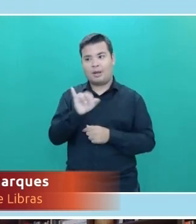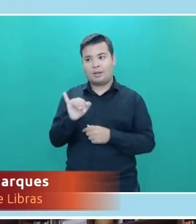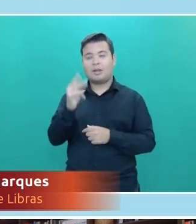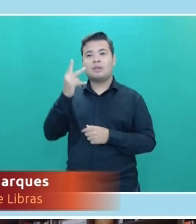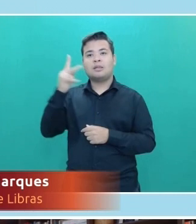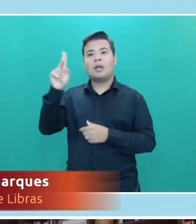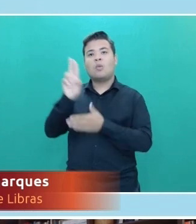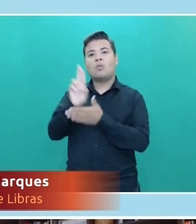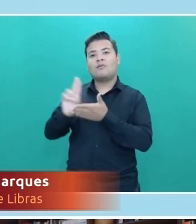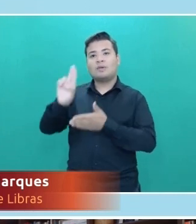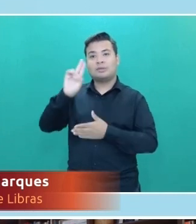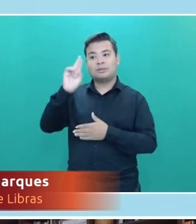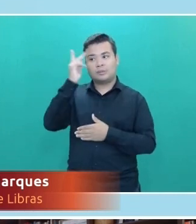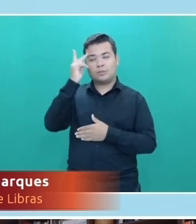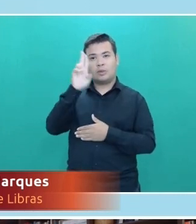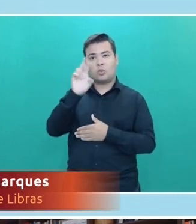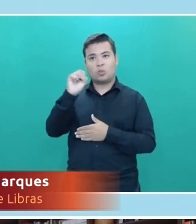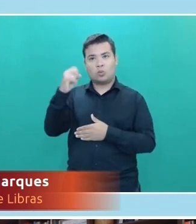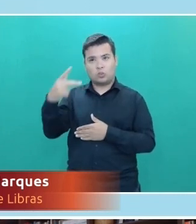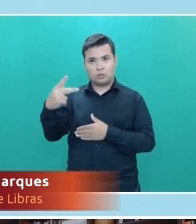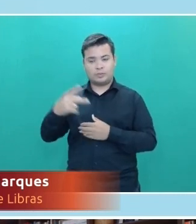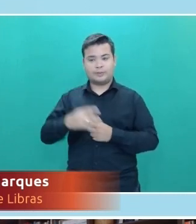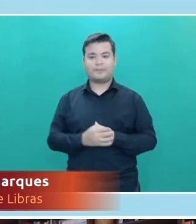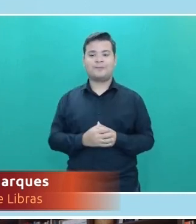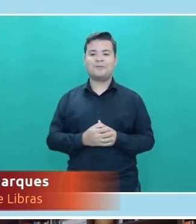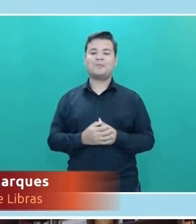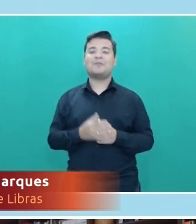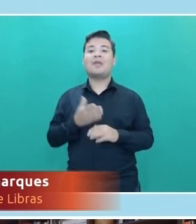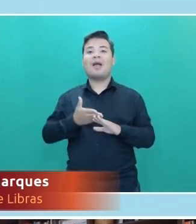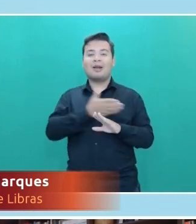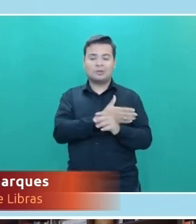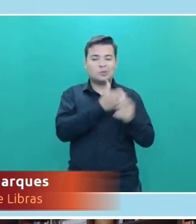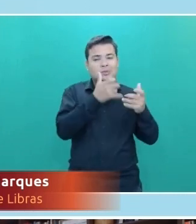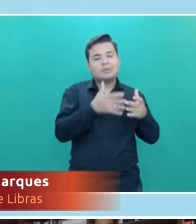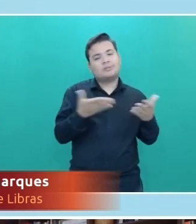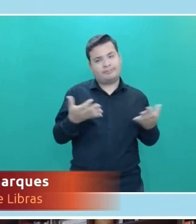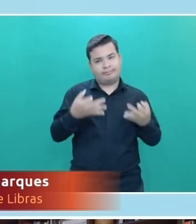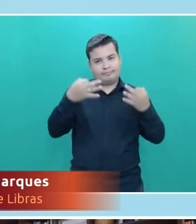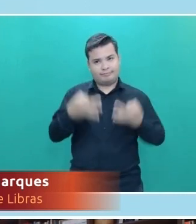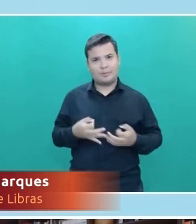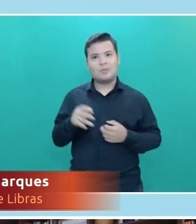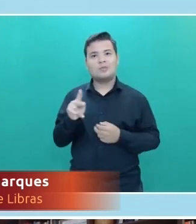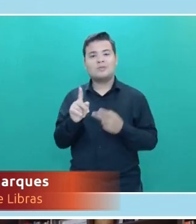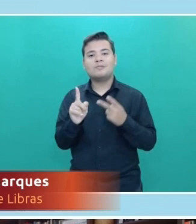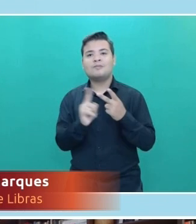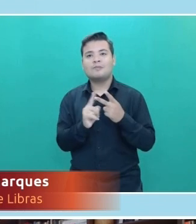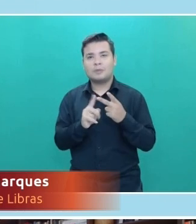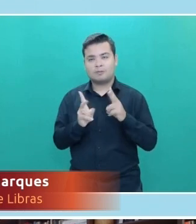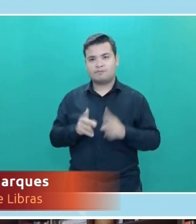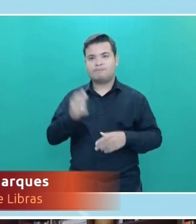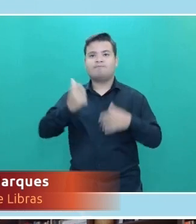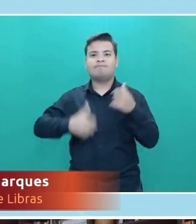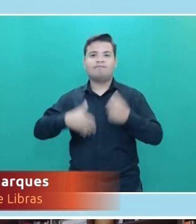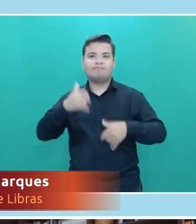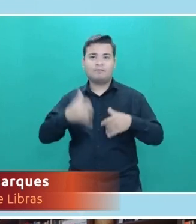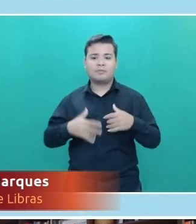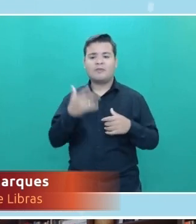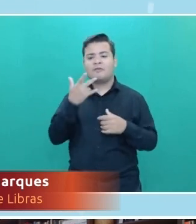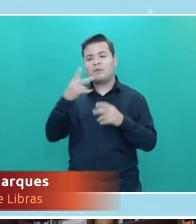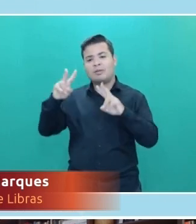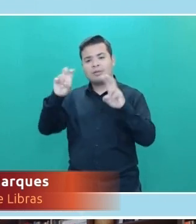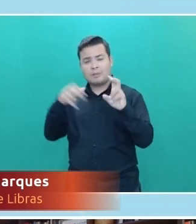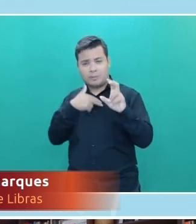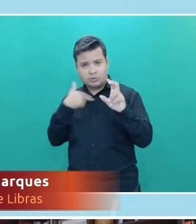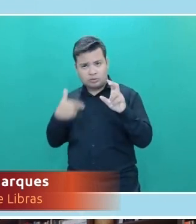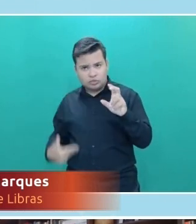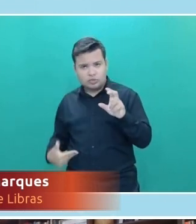USP. Como eu disse no bloco anterior, vou passar a palavra para o professor Pedro, para a gente continuar falando um pouquinho aí a respeito da China, mas eu vou adiantar